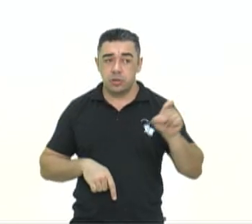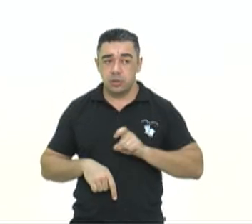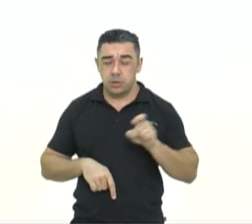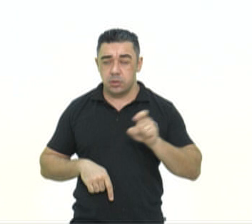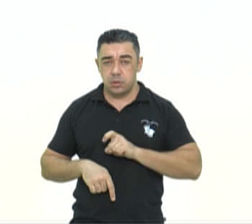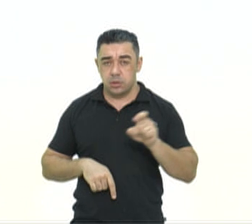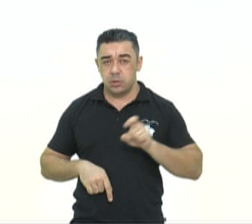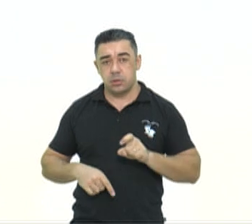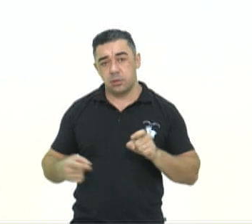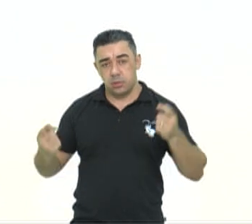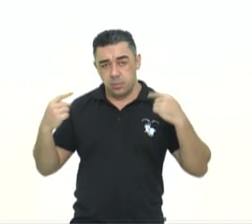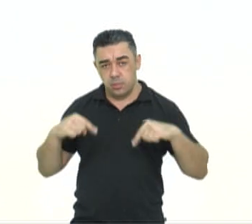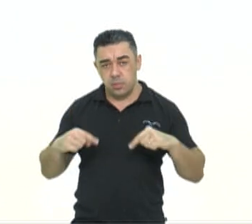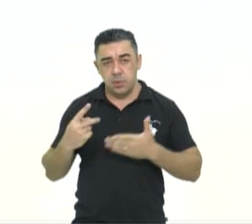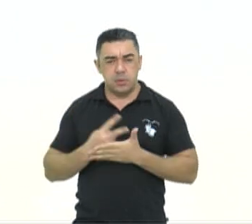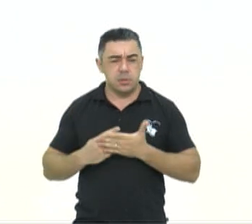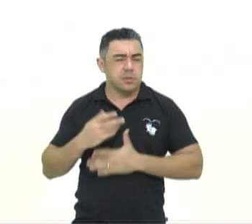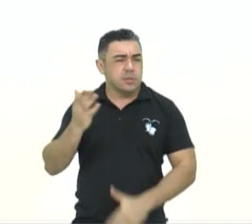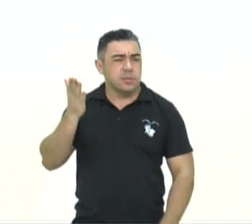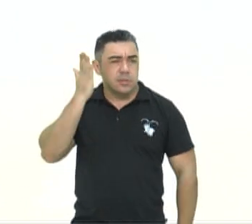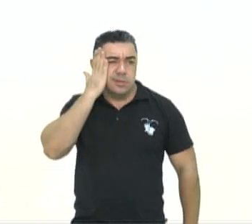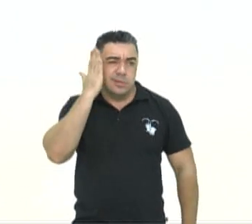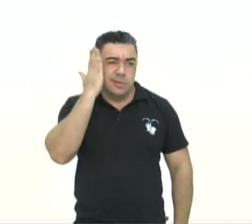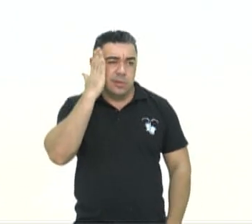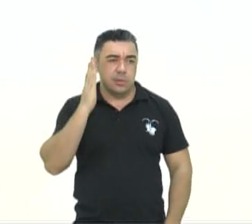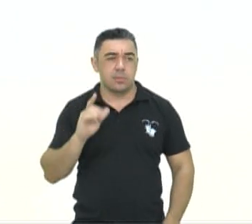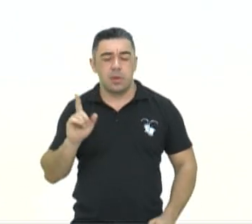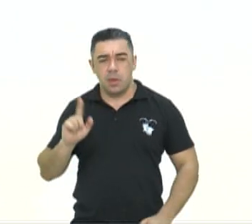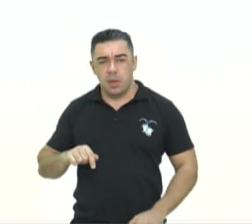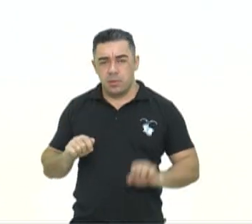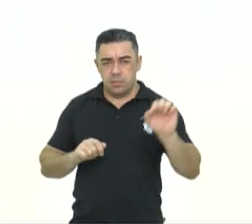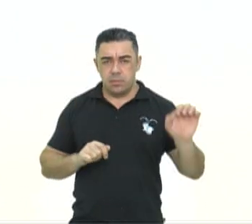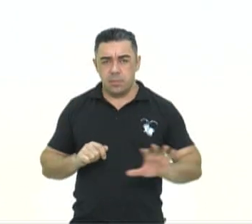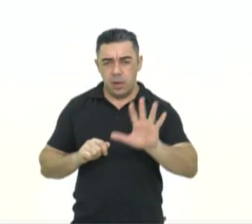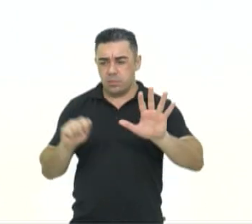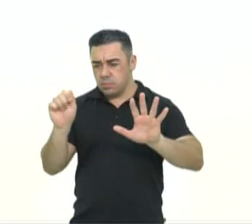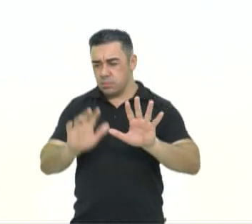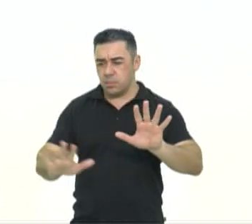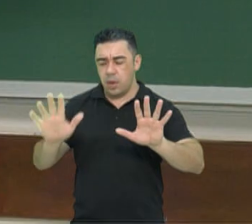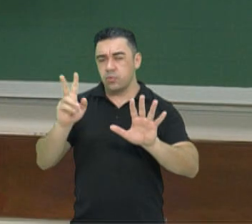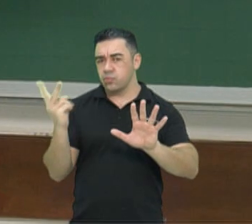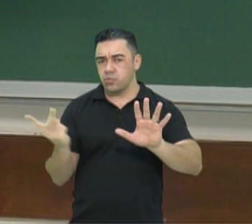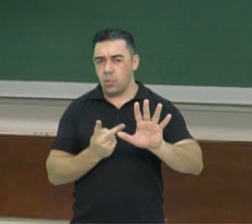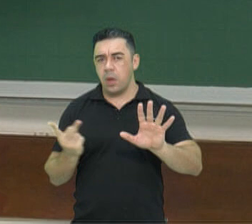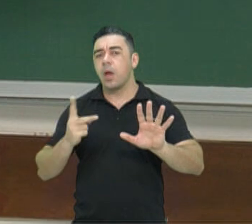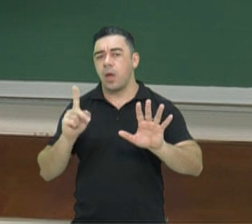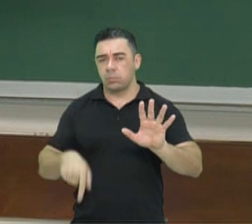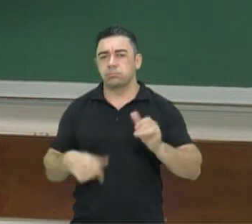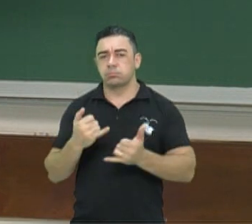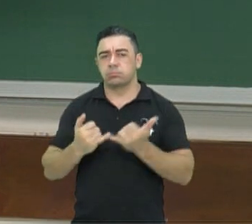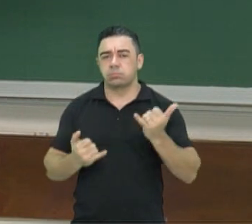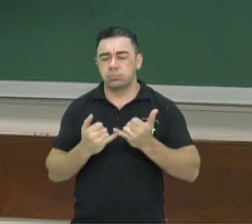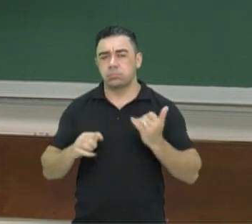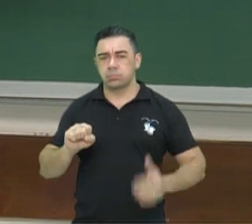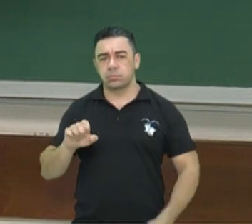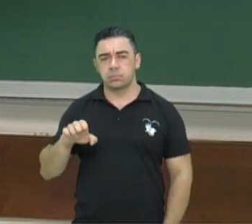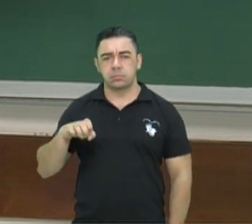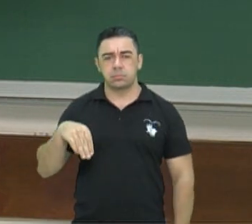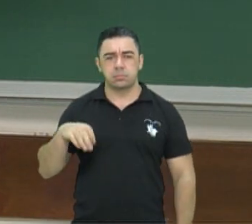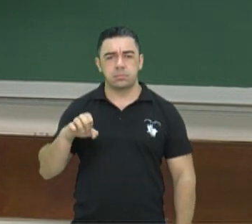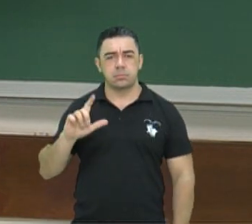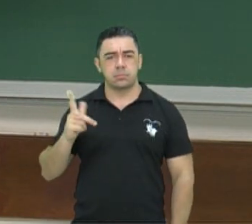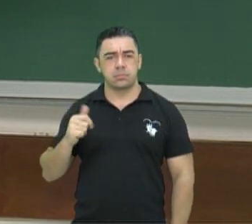do polígono abaixo, sabendo que os polígonos da imagem são semelhantes. Então você vai olhar, né, para os